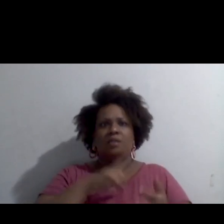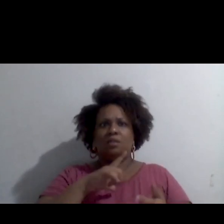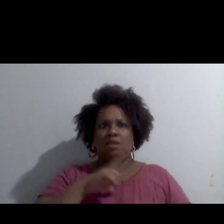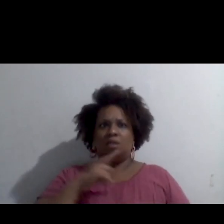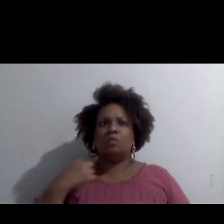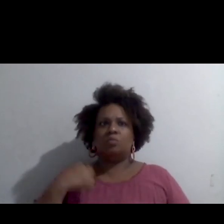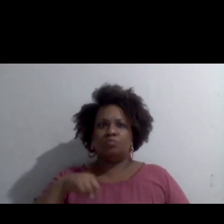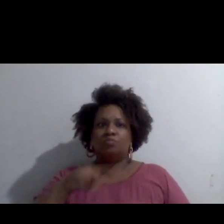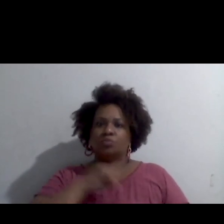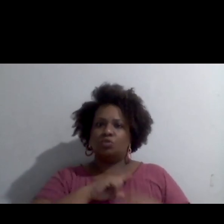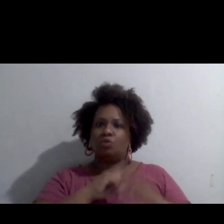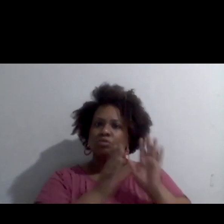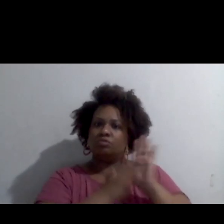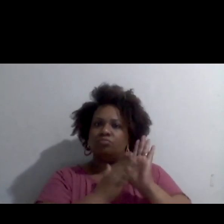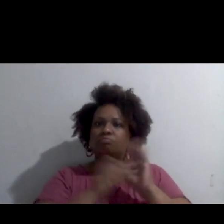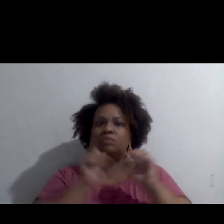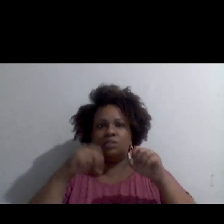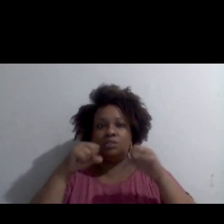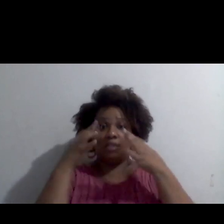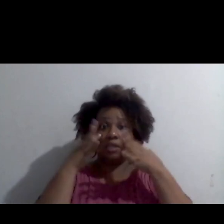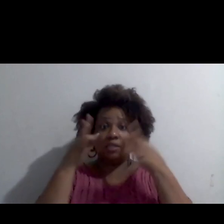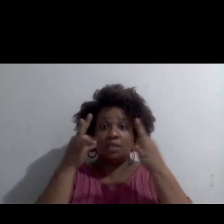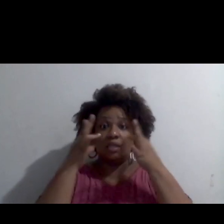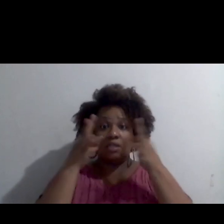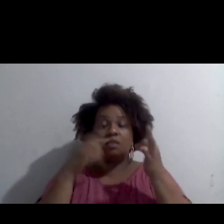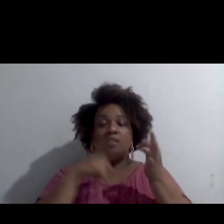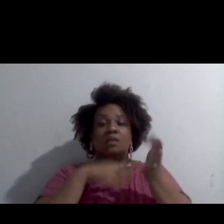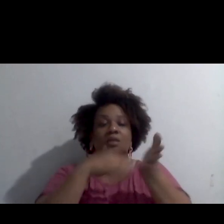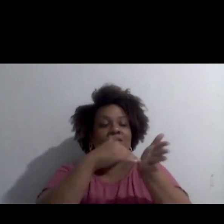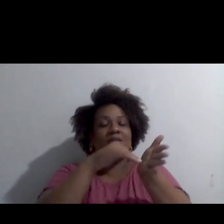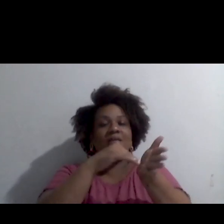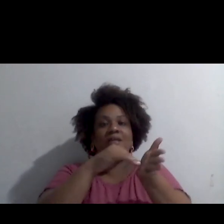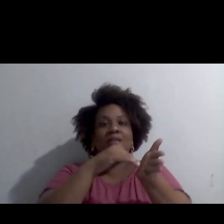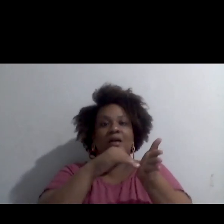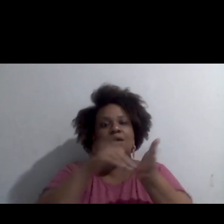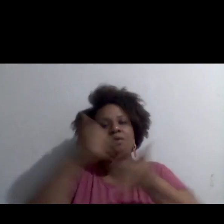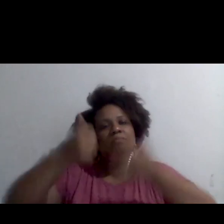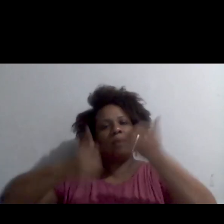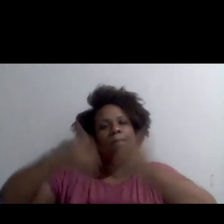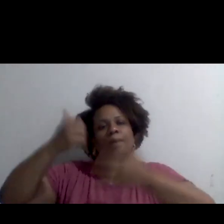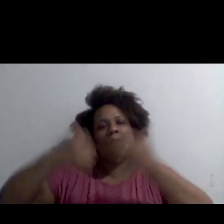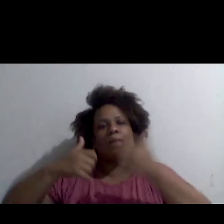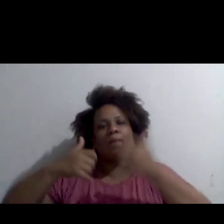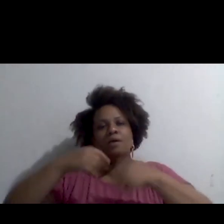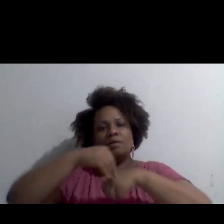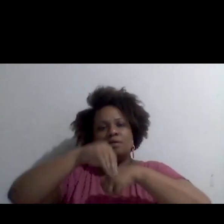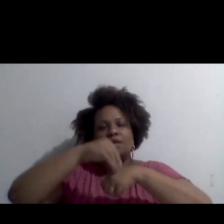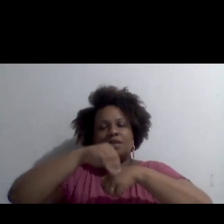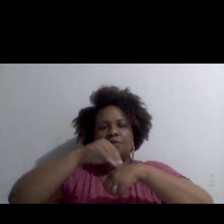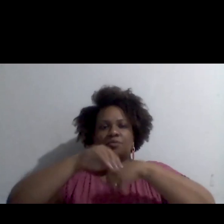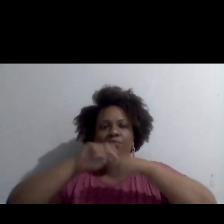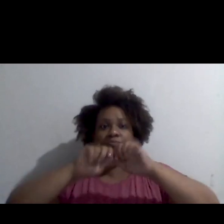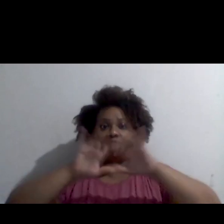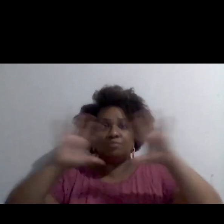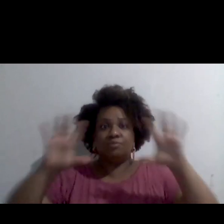e a gente está atento a isso, sim. E o secretário e a diretora, nas suas falas, vão trazer mais esclarecimentos, e a gente vai estar sempre de